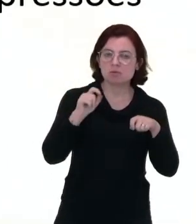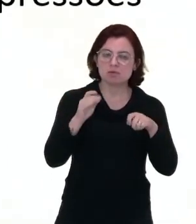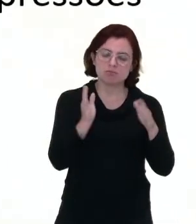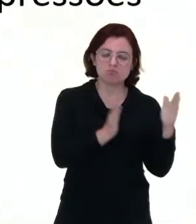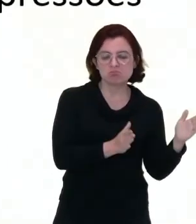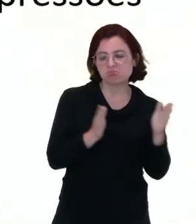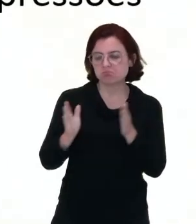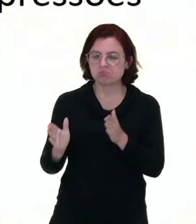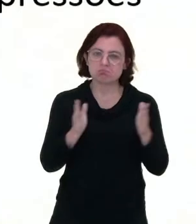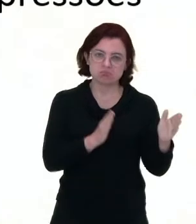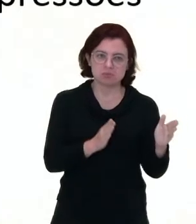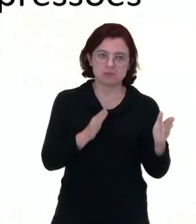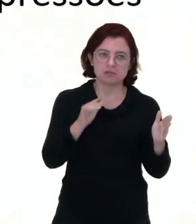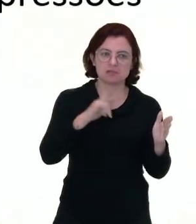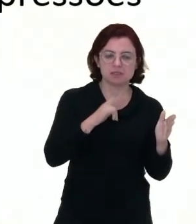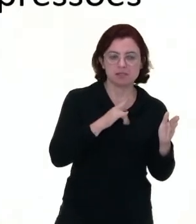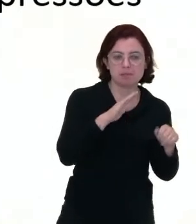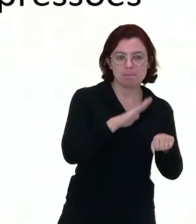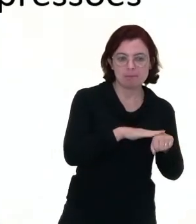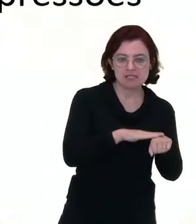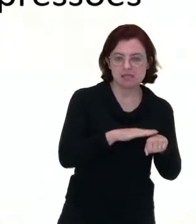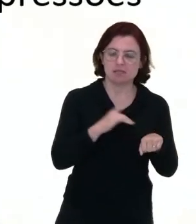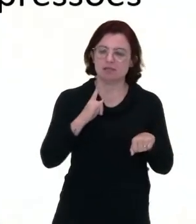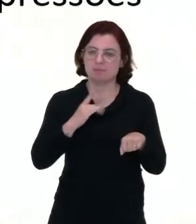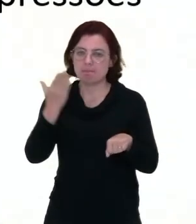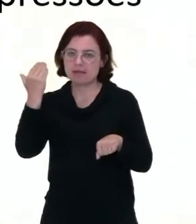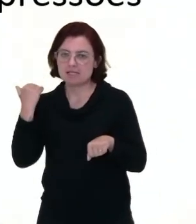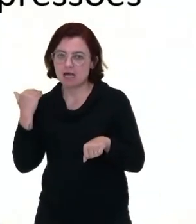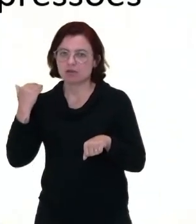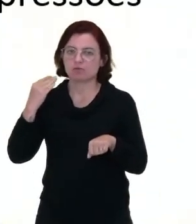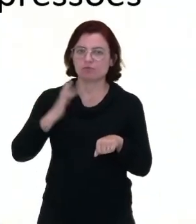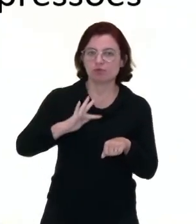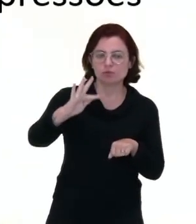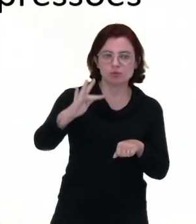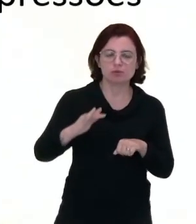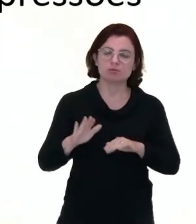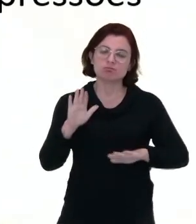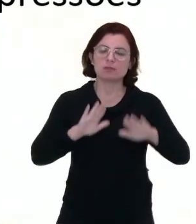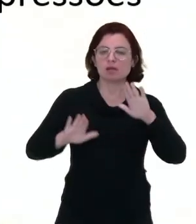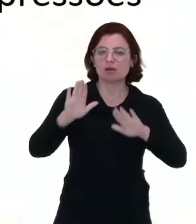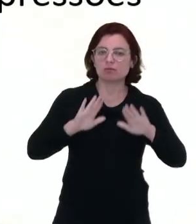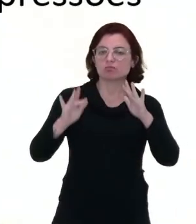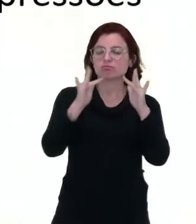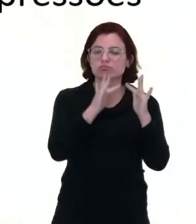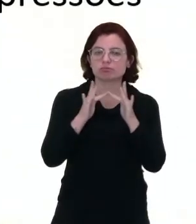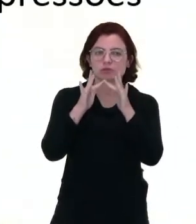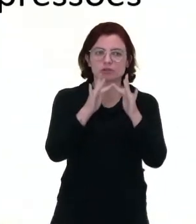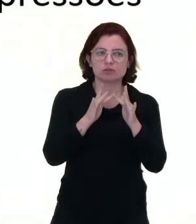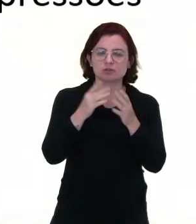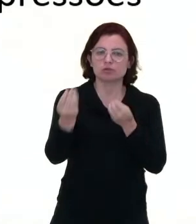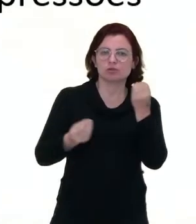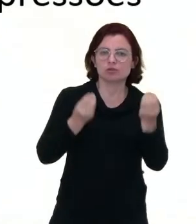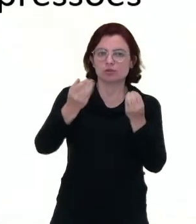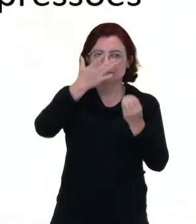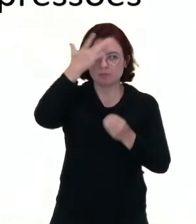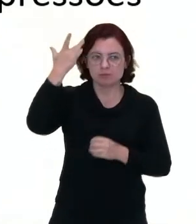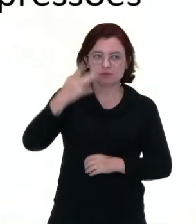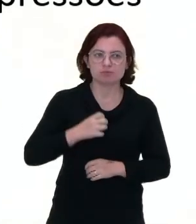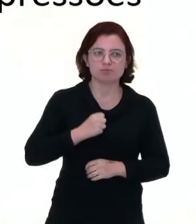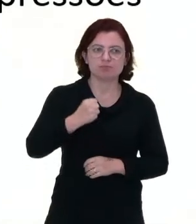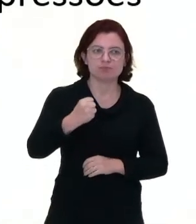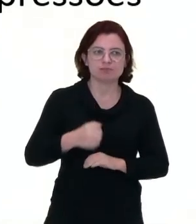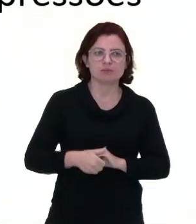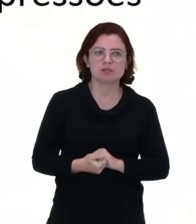mesclar presente, passado, futuro, de acordo com a posição assumida pelo